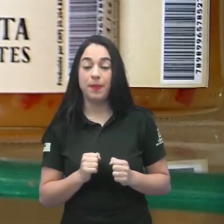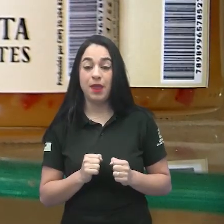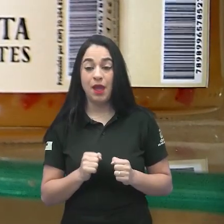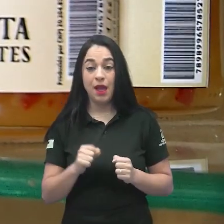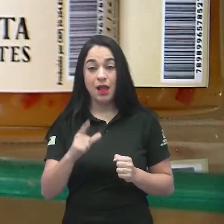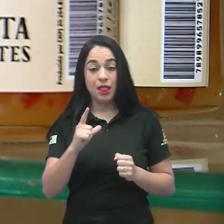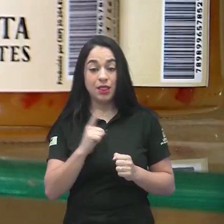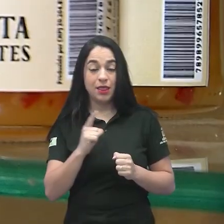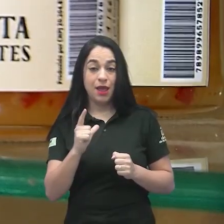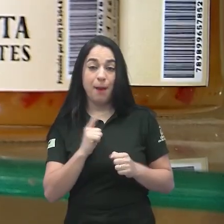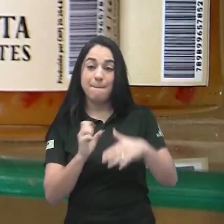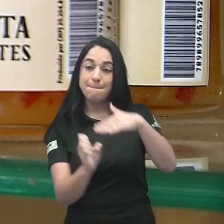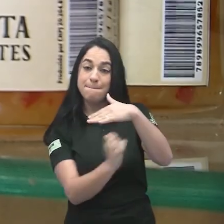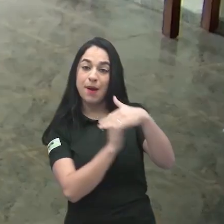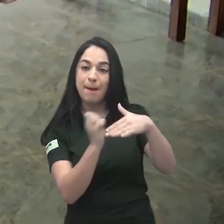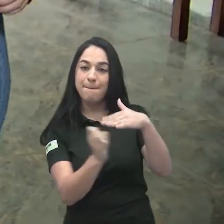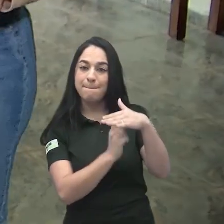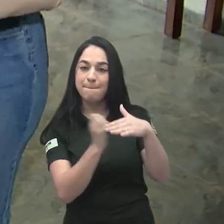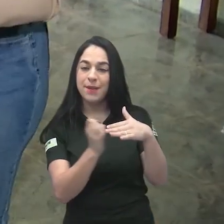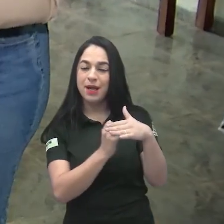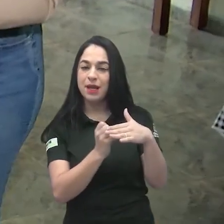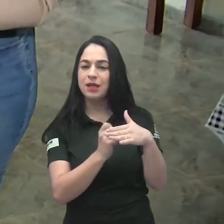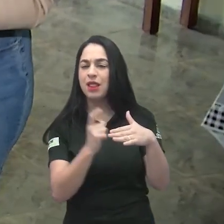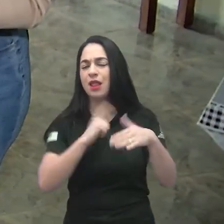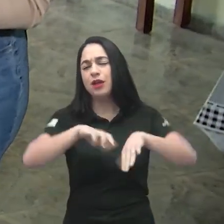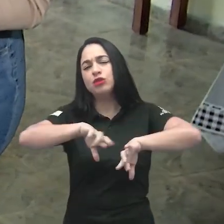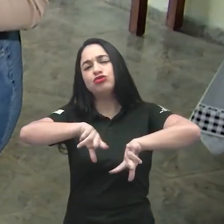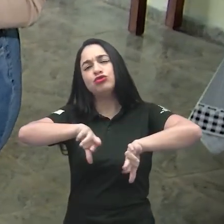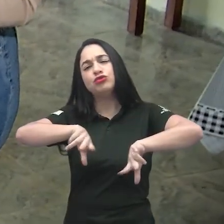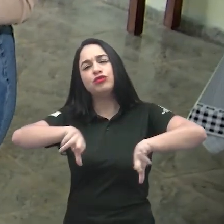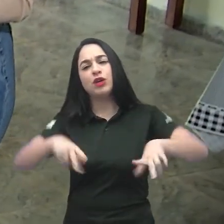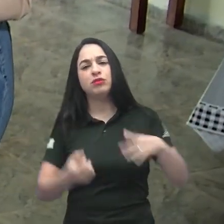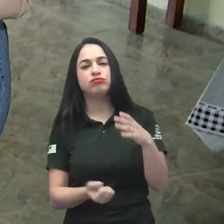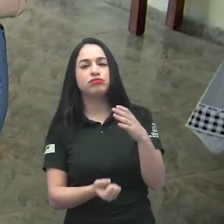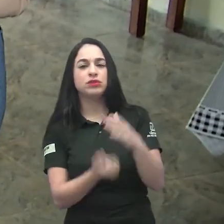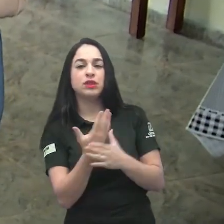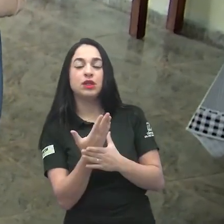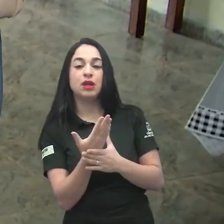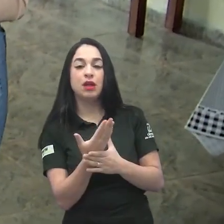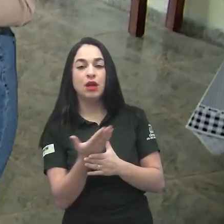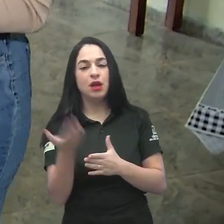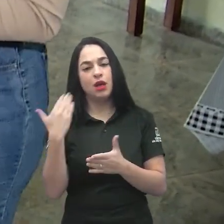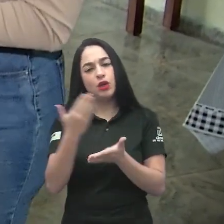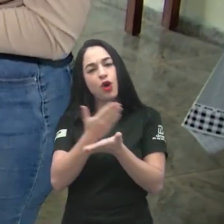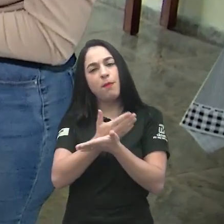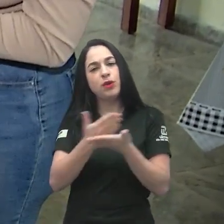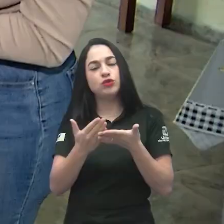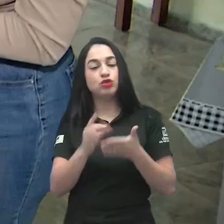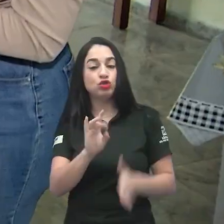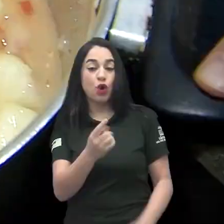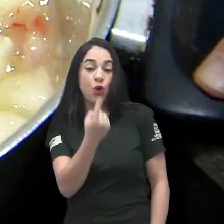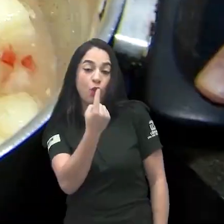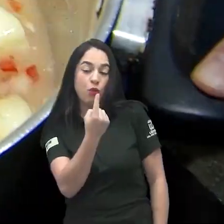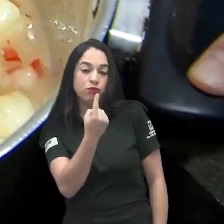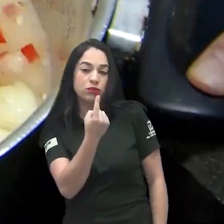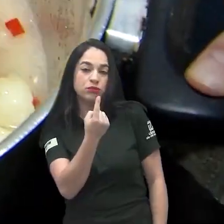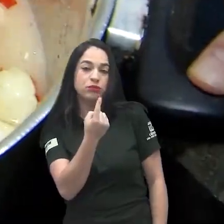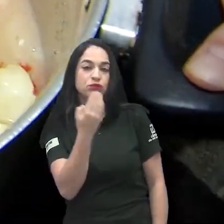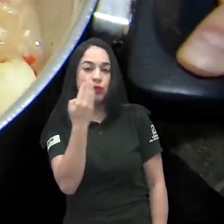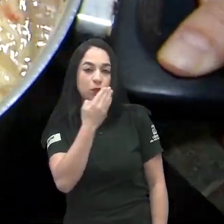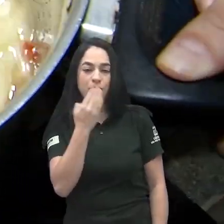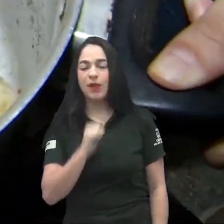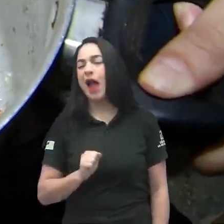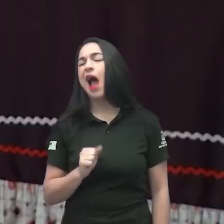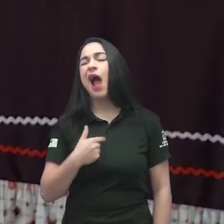doçura com pitadas de pimenta. A empresa de geleias, que hoje fabrica diversos gostos, começou discreta, com apenas